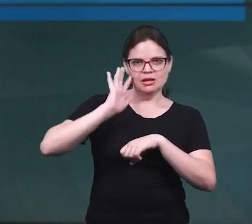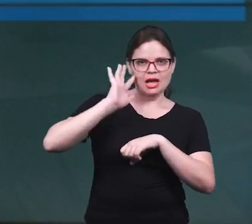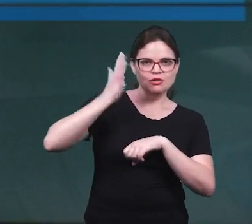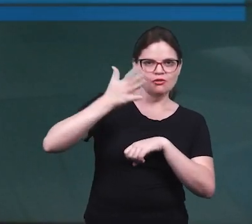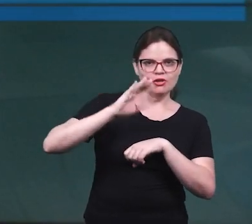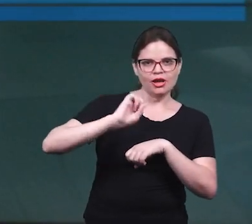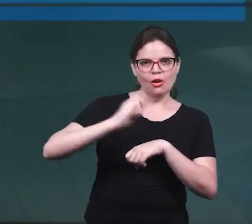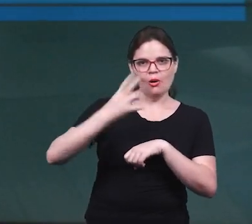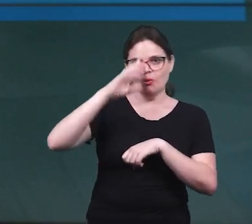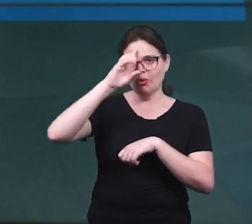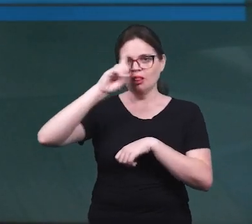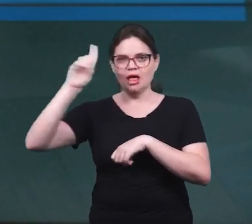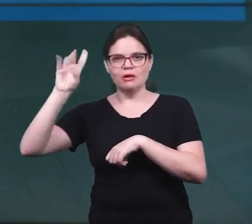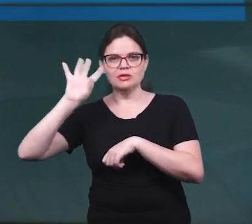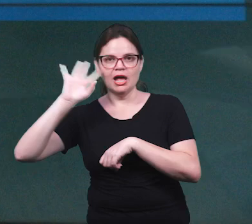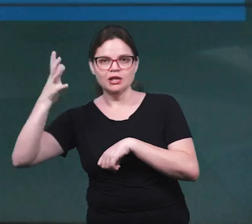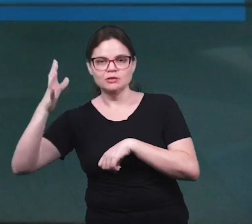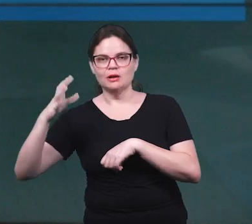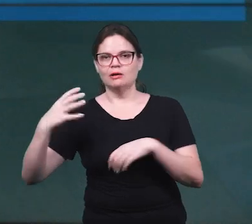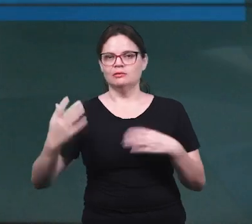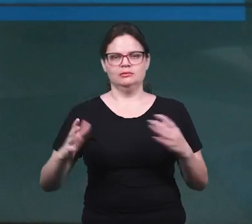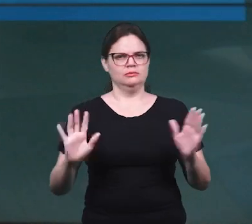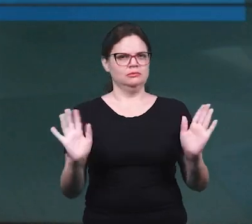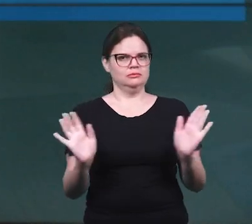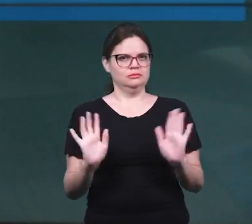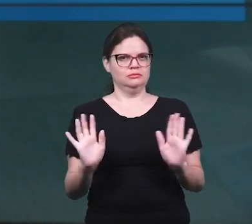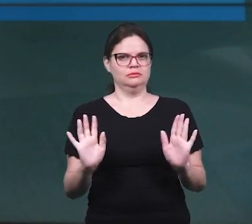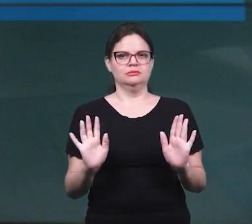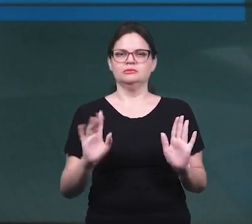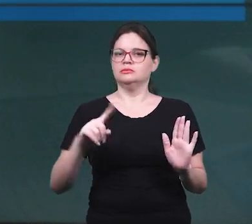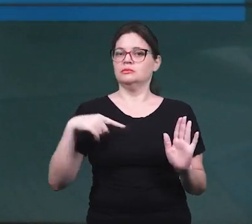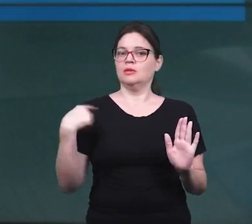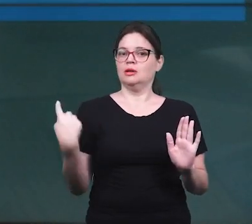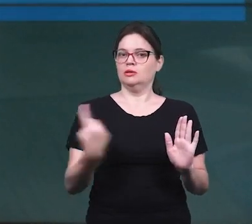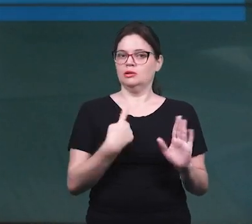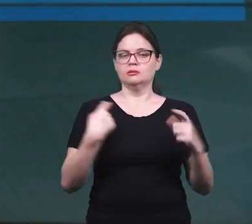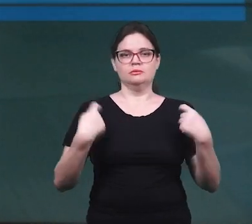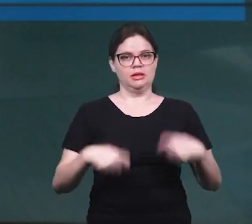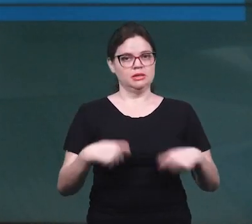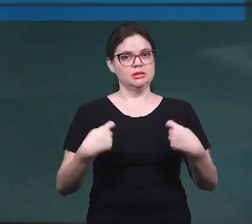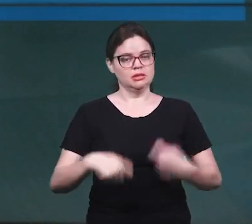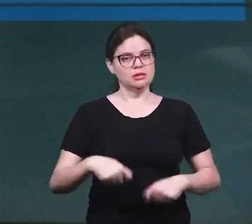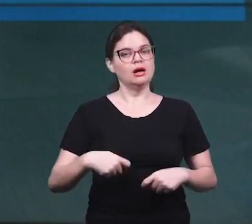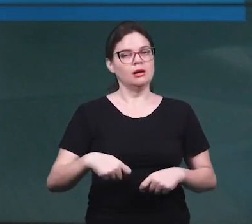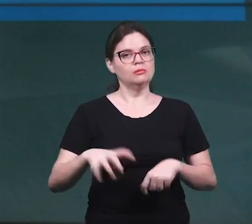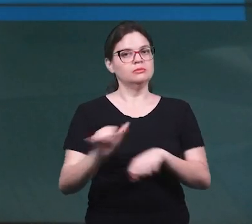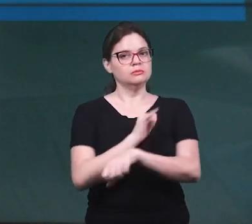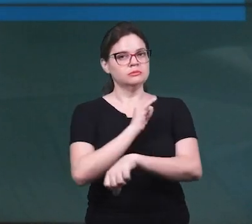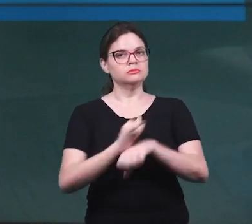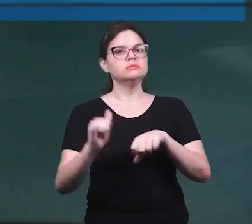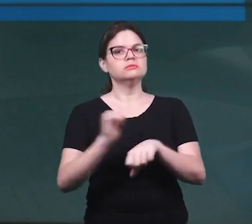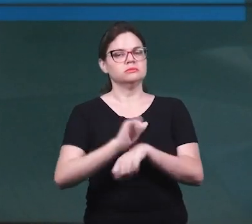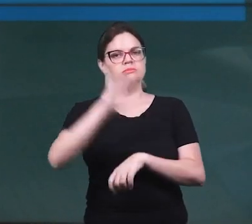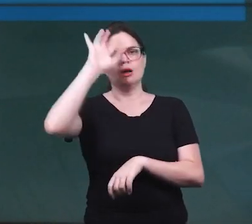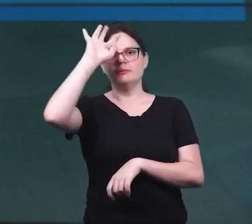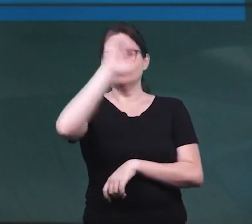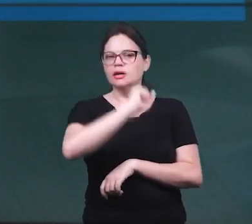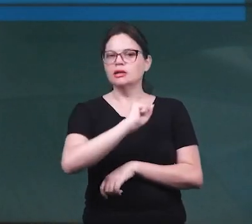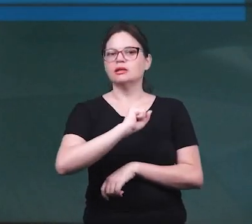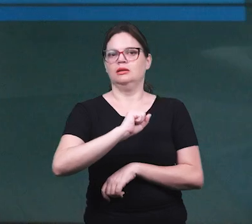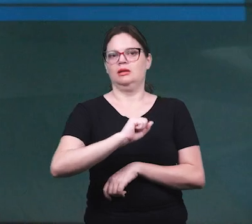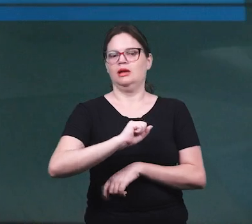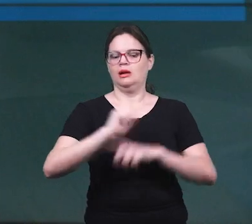isso? Não, na verdade, nós precisamos buscar a competência. Se